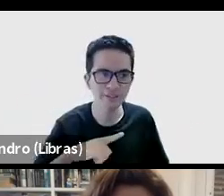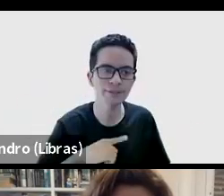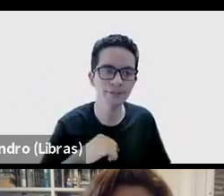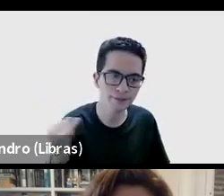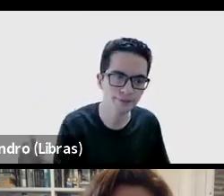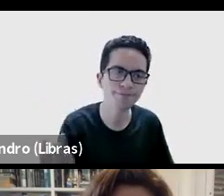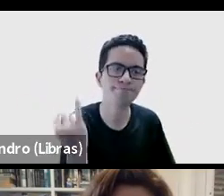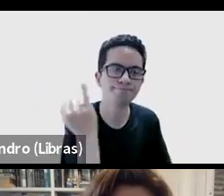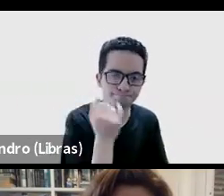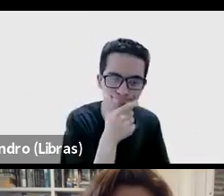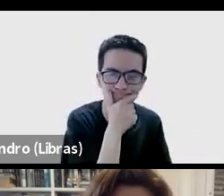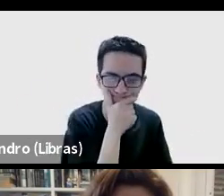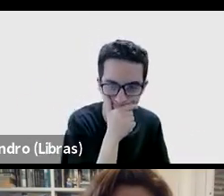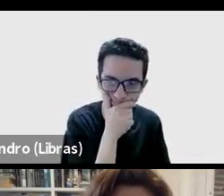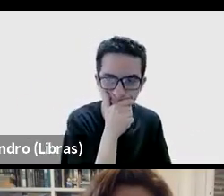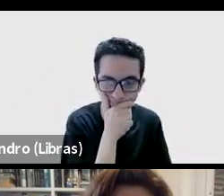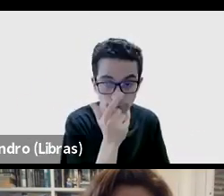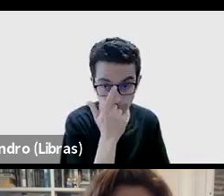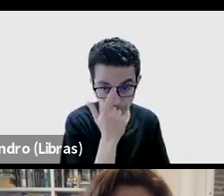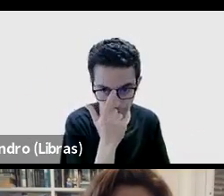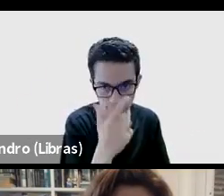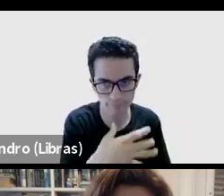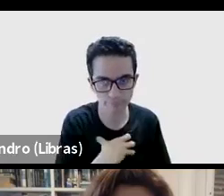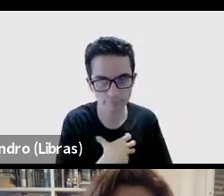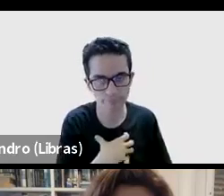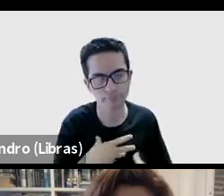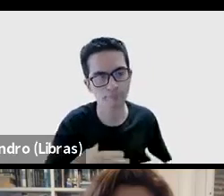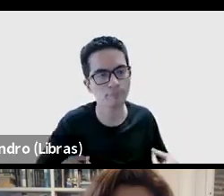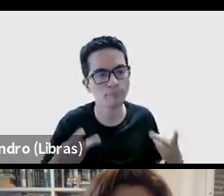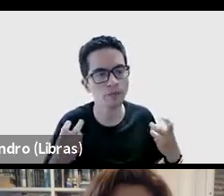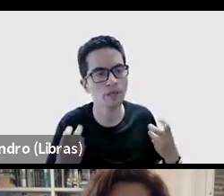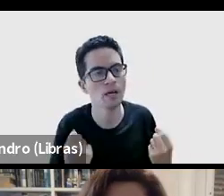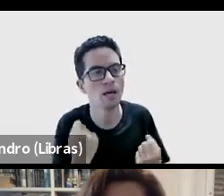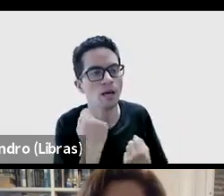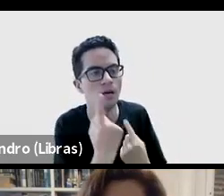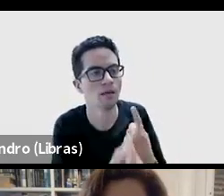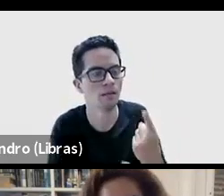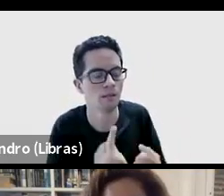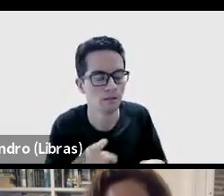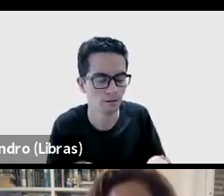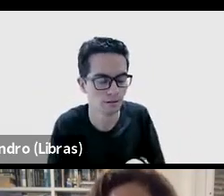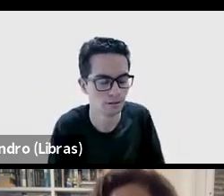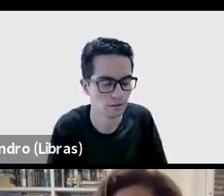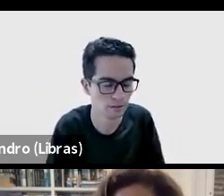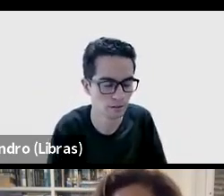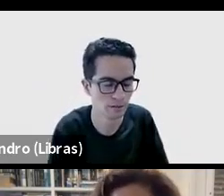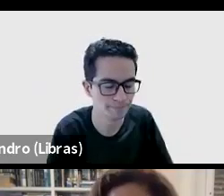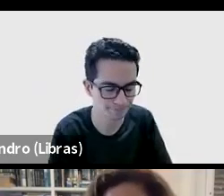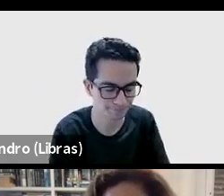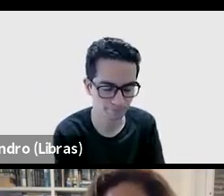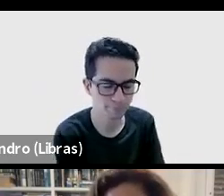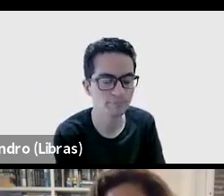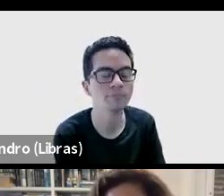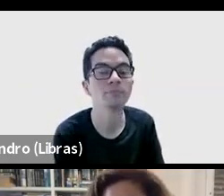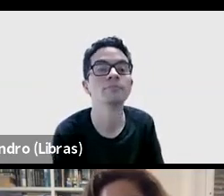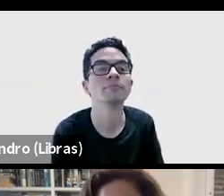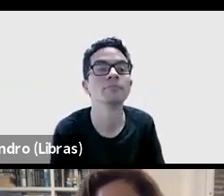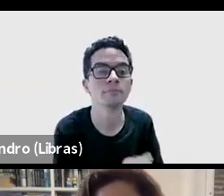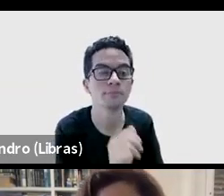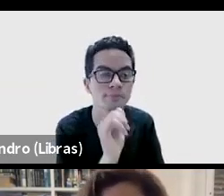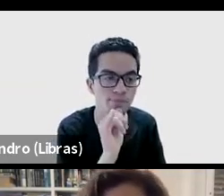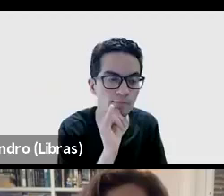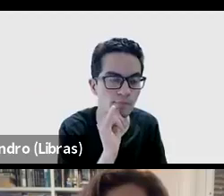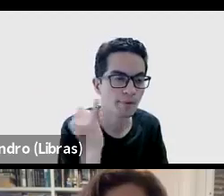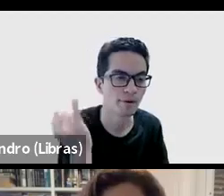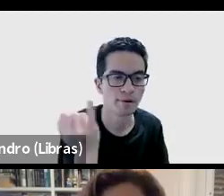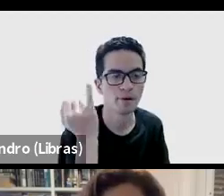E isso é um sintoma de alguma coisa, né? E eu acho que isso tem muito a ver, por exemplo, com um